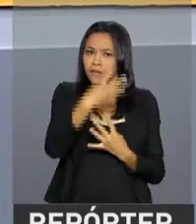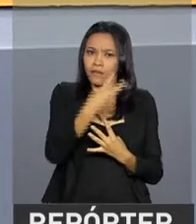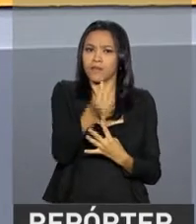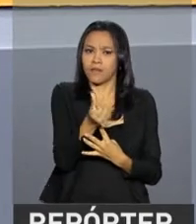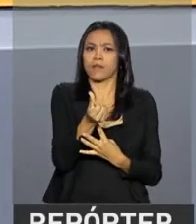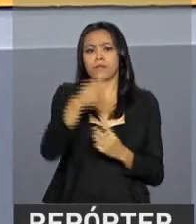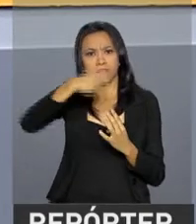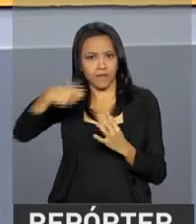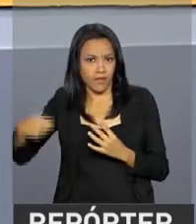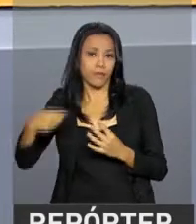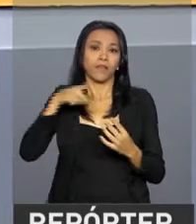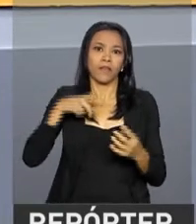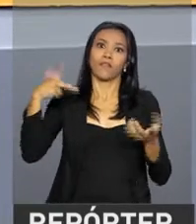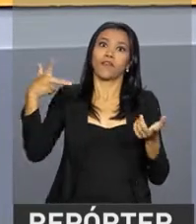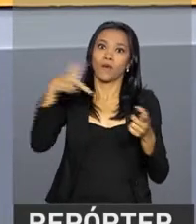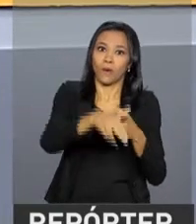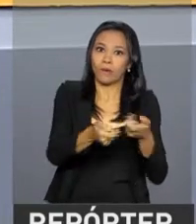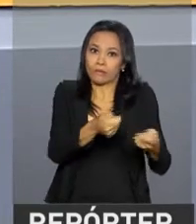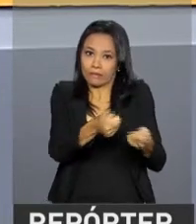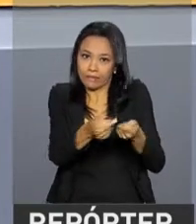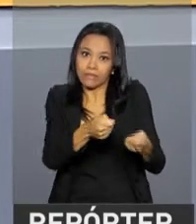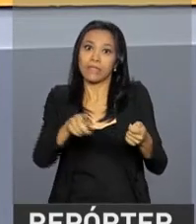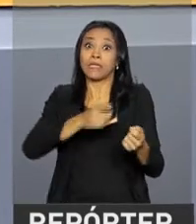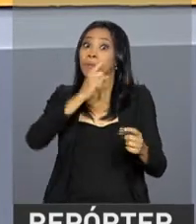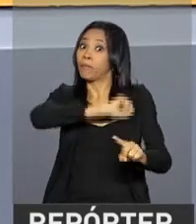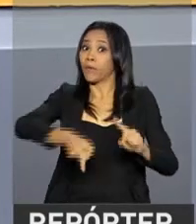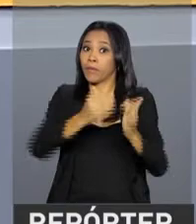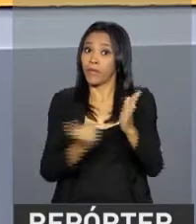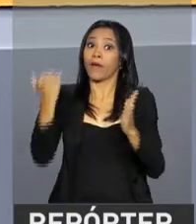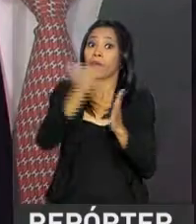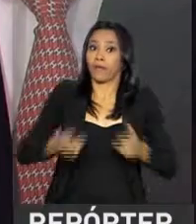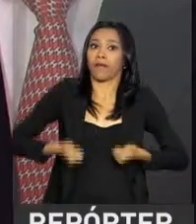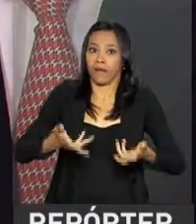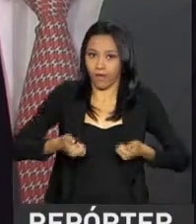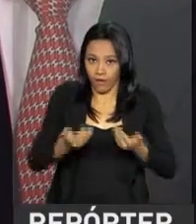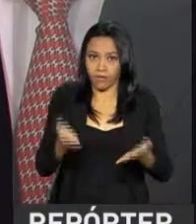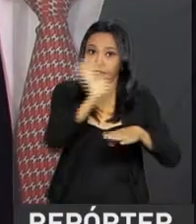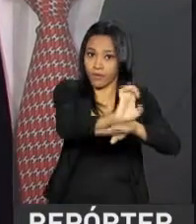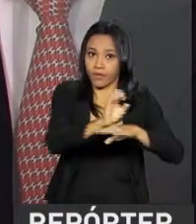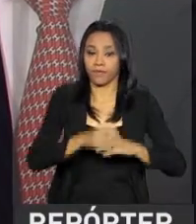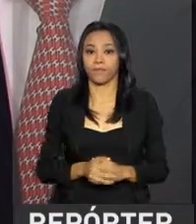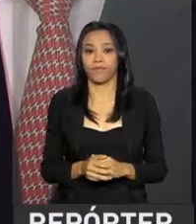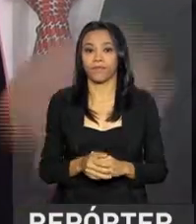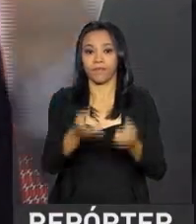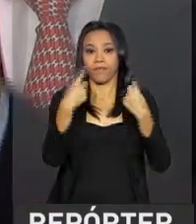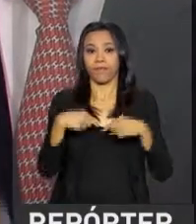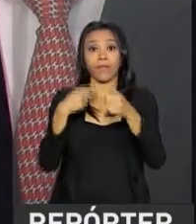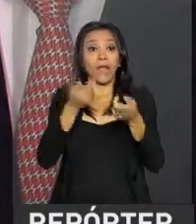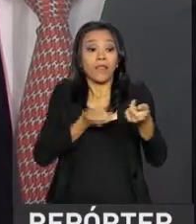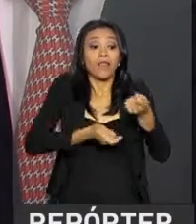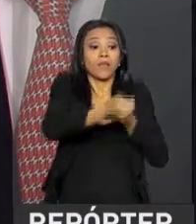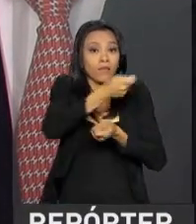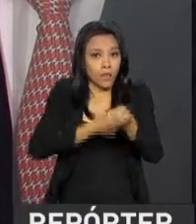contrapartidas incluíram o corte de gastos e a proibição do aumento de despesas. A renegociação da dívida foi um